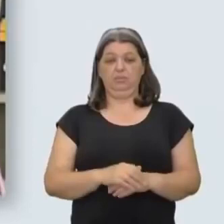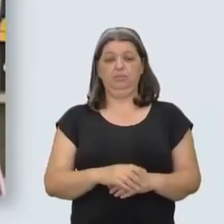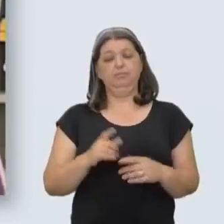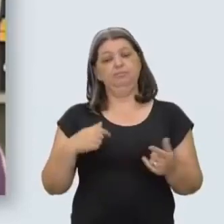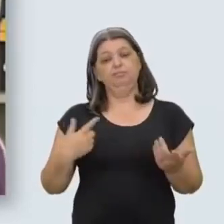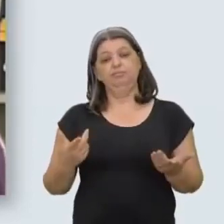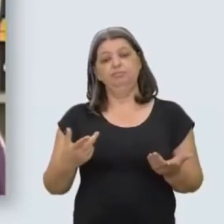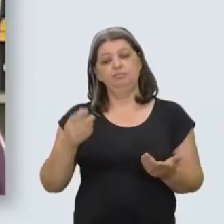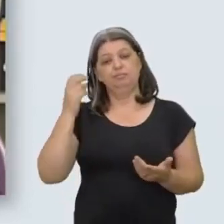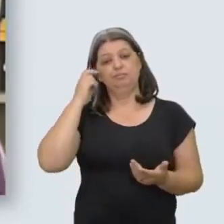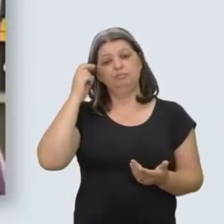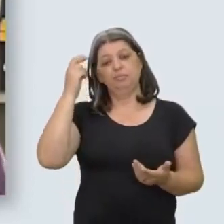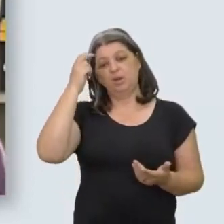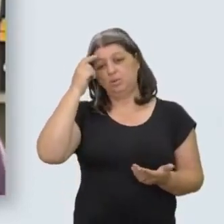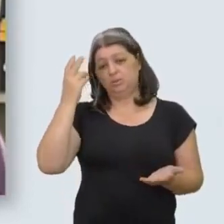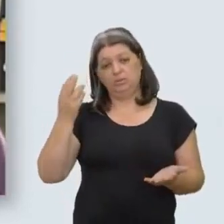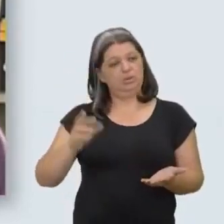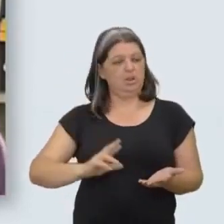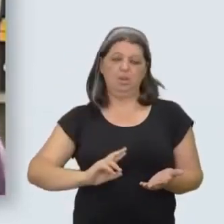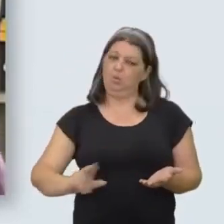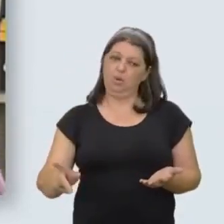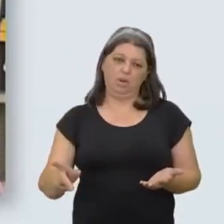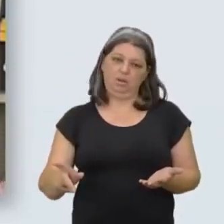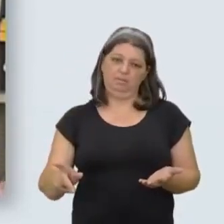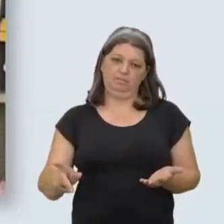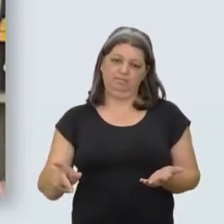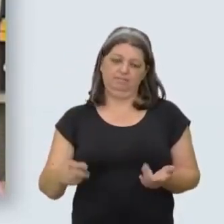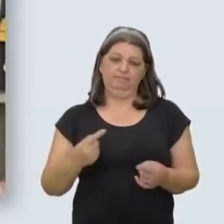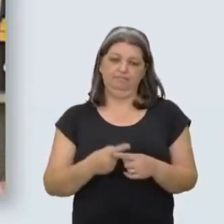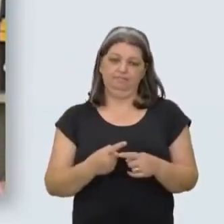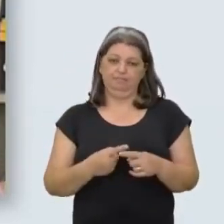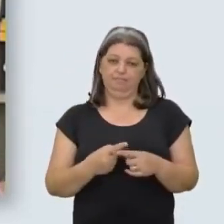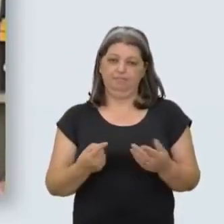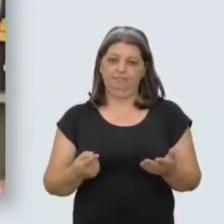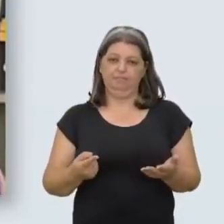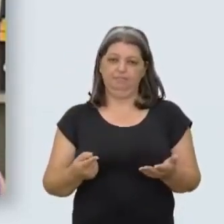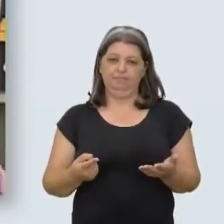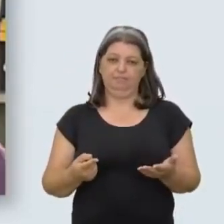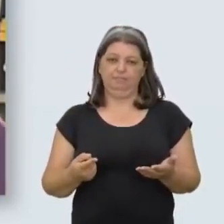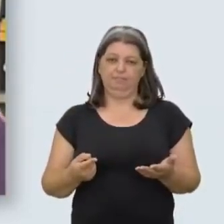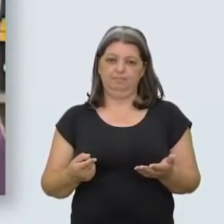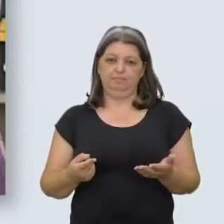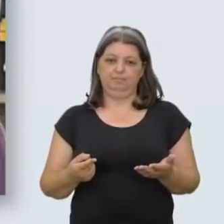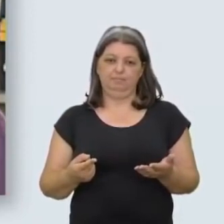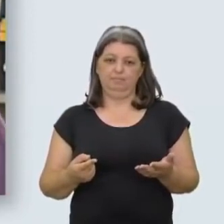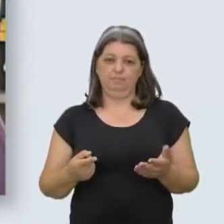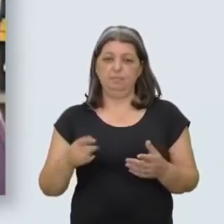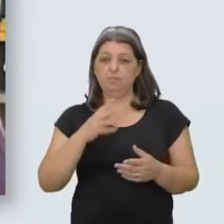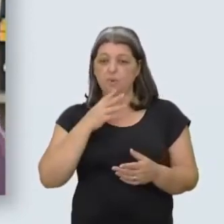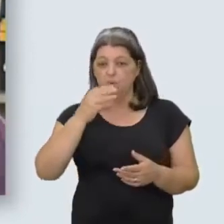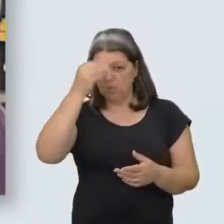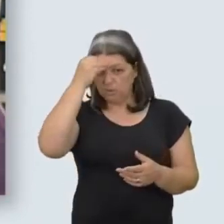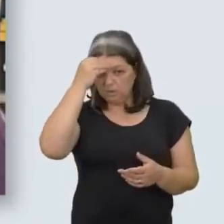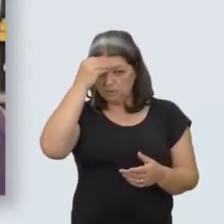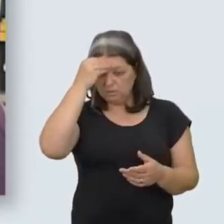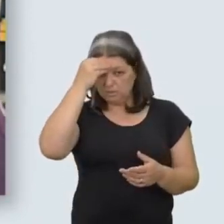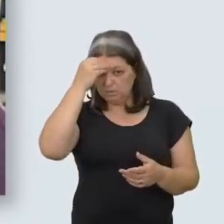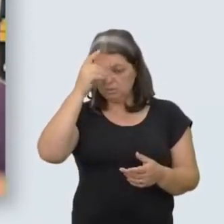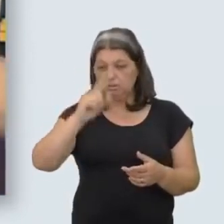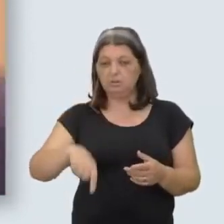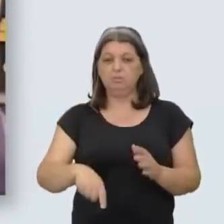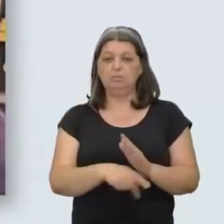para a cultura não é, né? Afinal, esse conhecimento é o